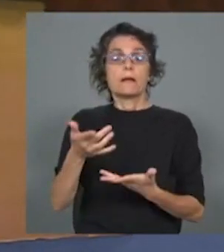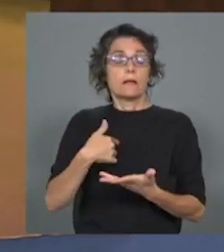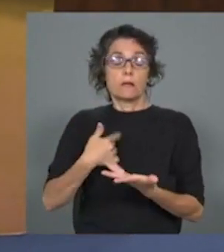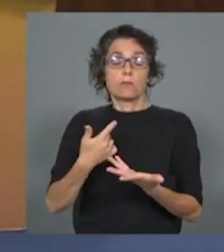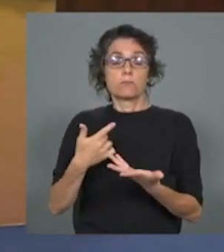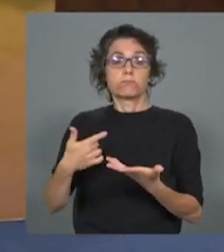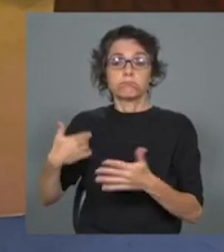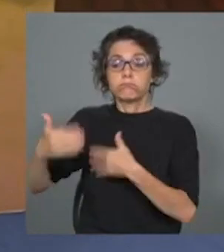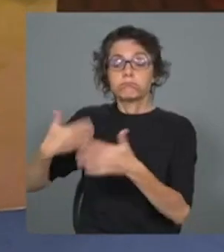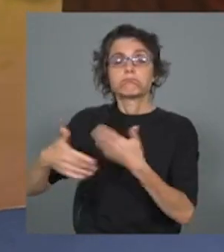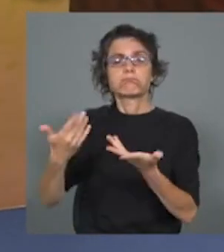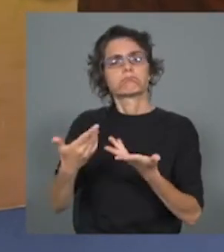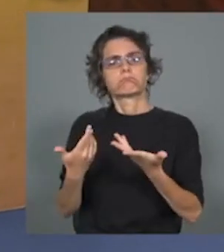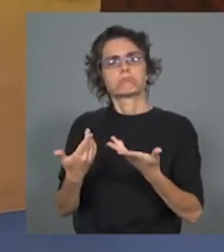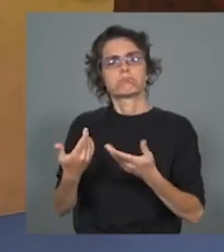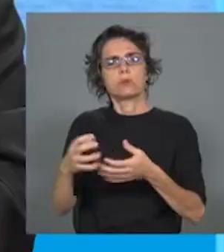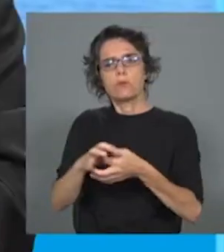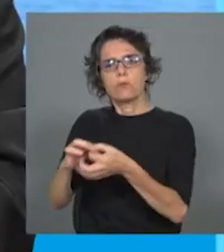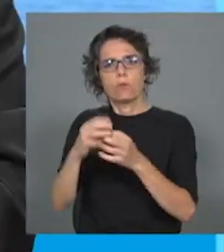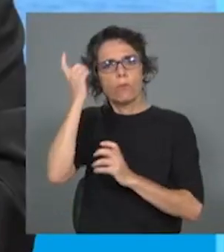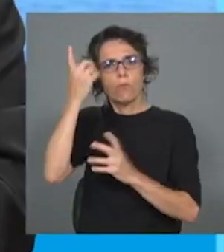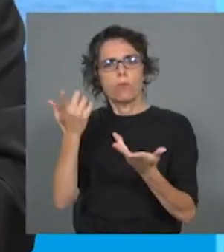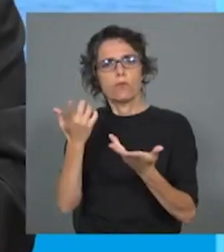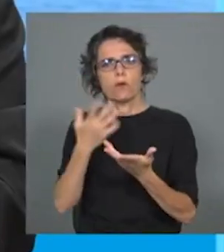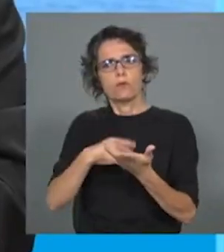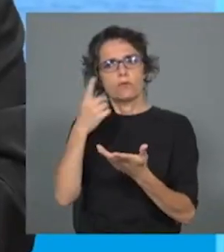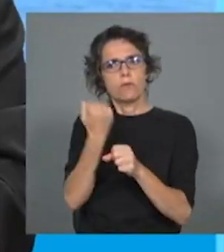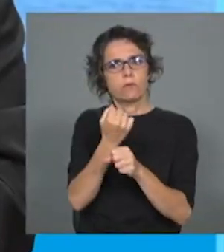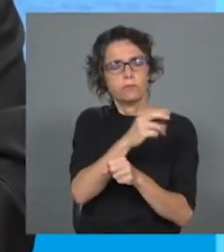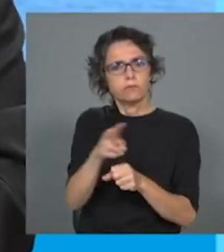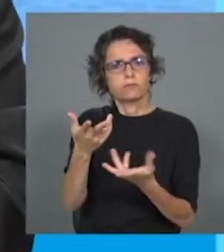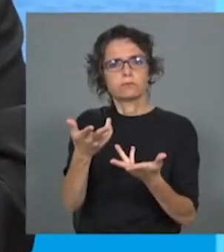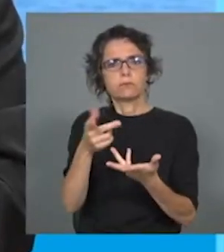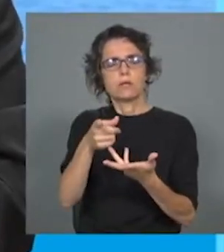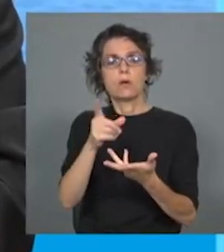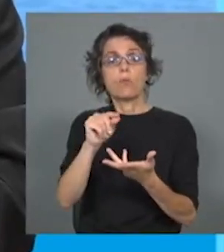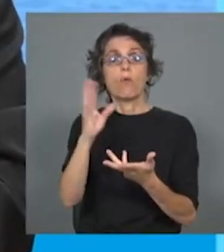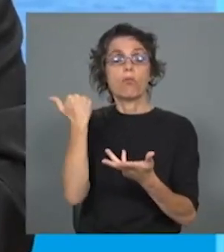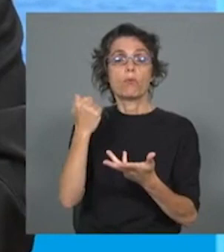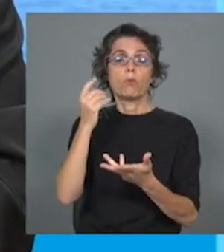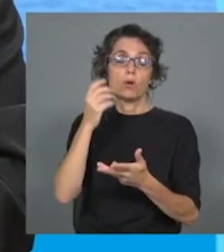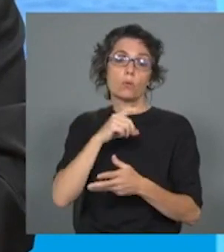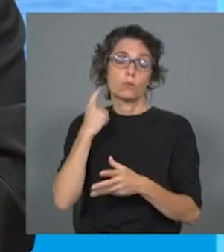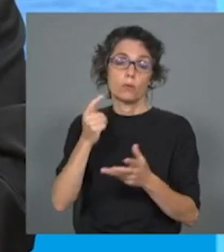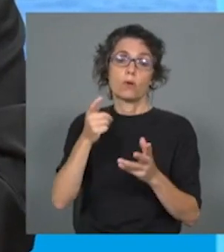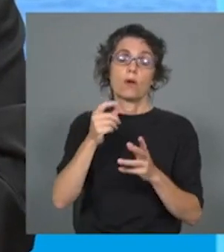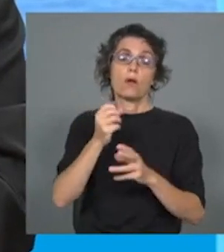bombeiros, mas converti-me efetivamente à causa dos bombeiros quando, sendo capelão do Hospital da Perlada, da Misericórdia do Porto,